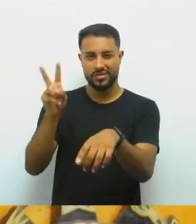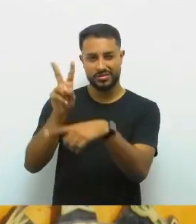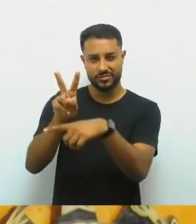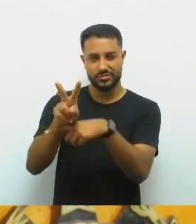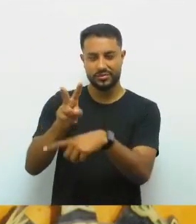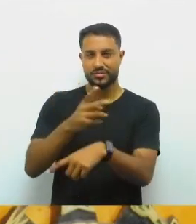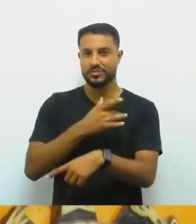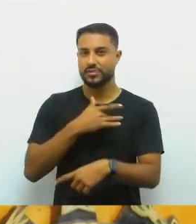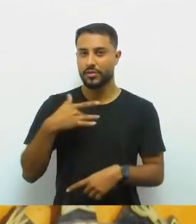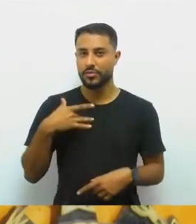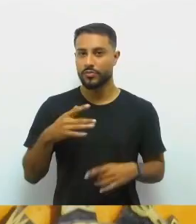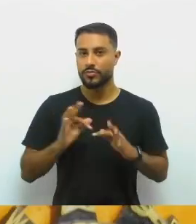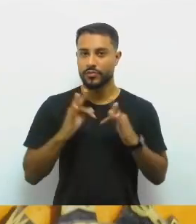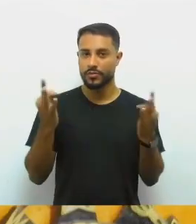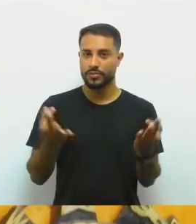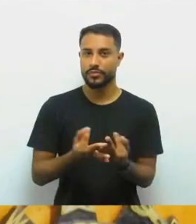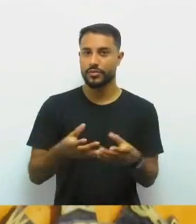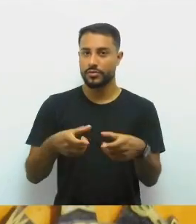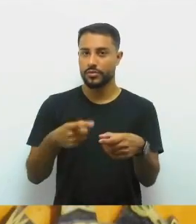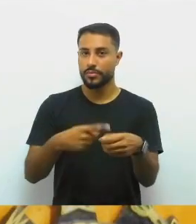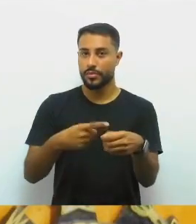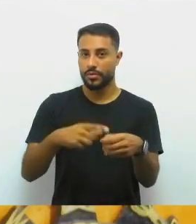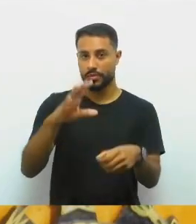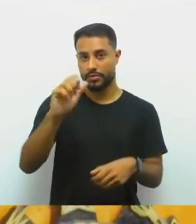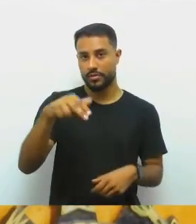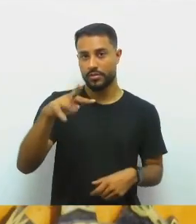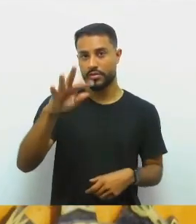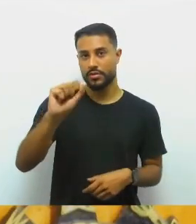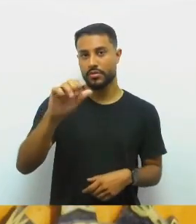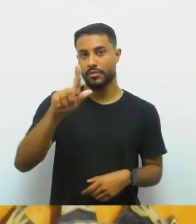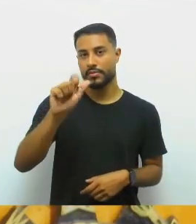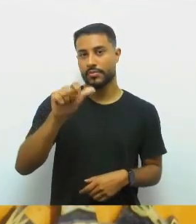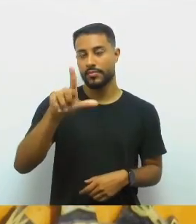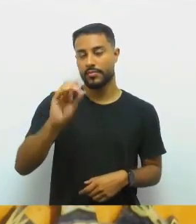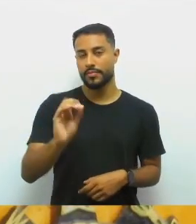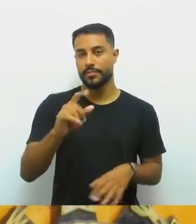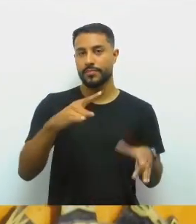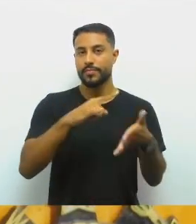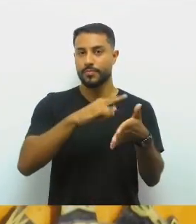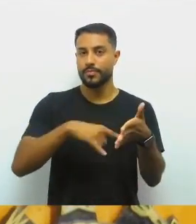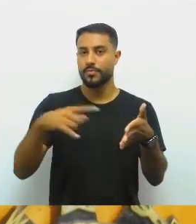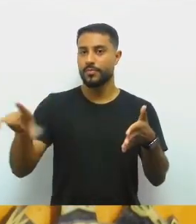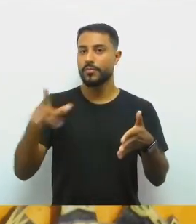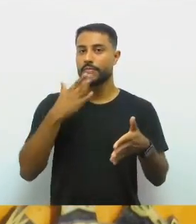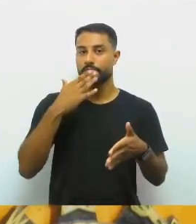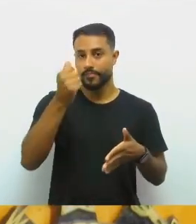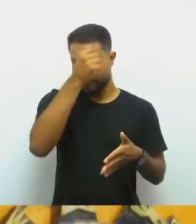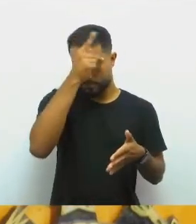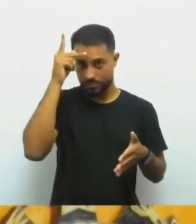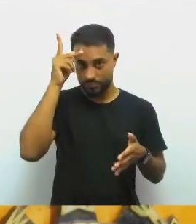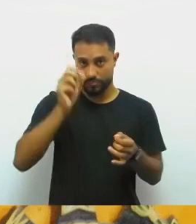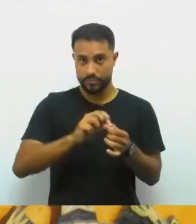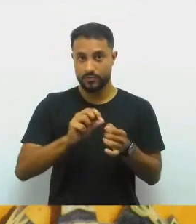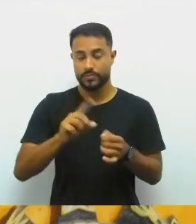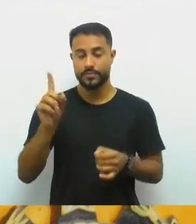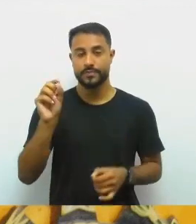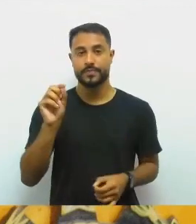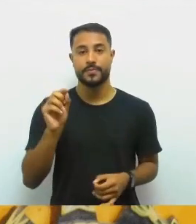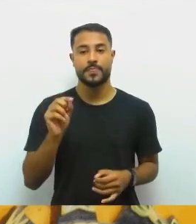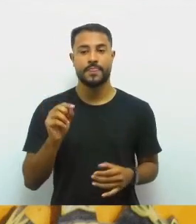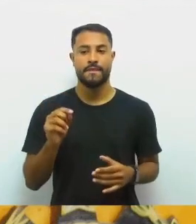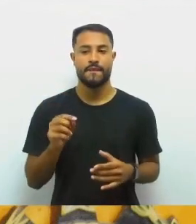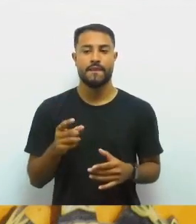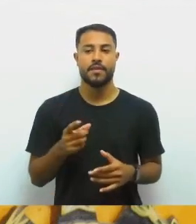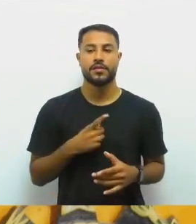localizada na Estrada Cantagalo, no bairro Cantagalo. Indicação 3402, indicando ao prefeito municipal a